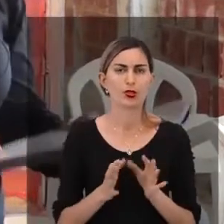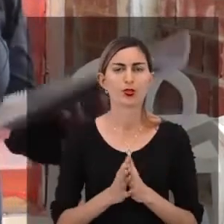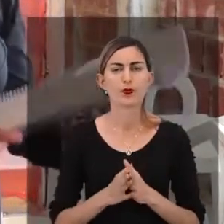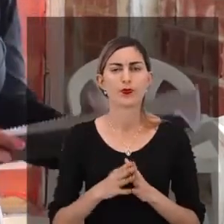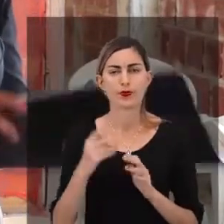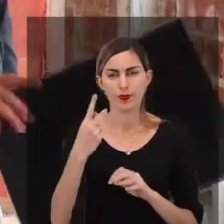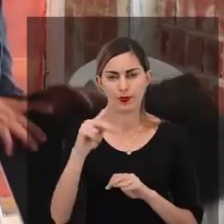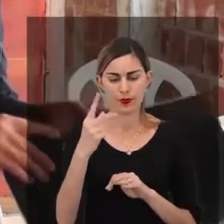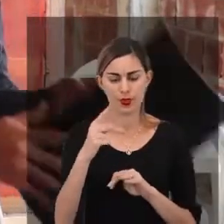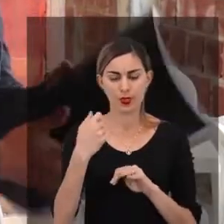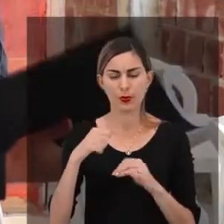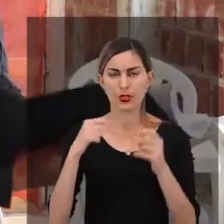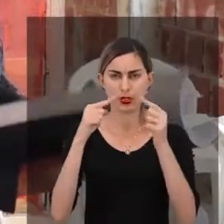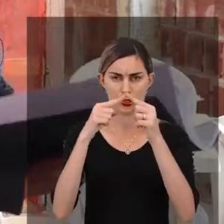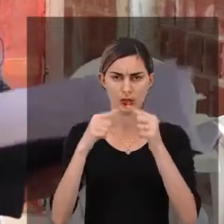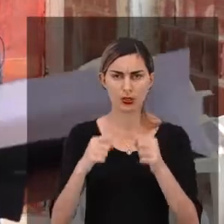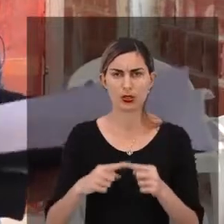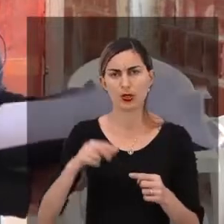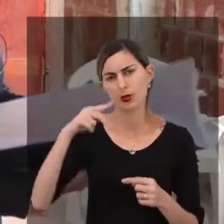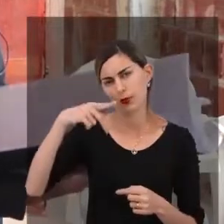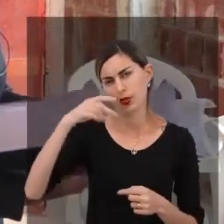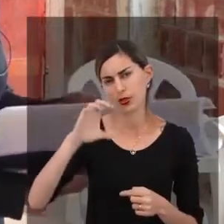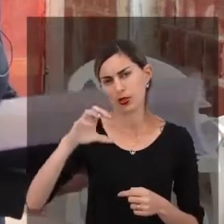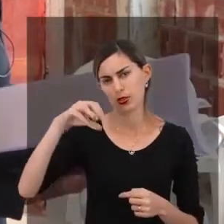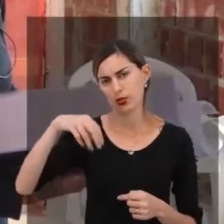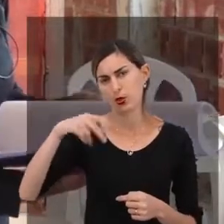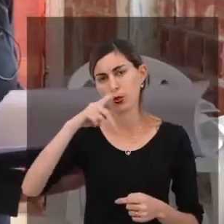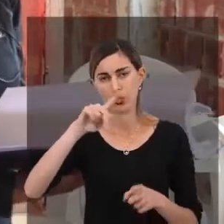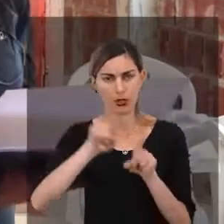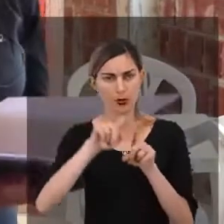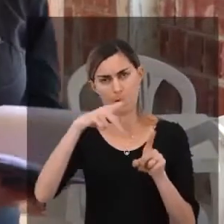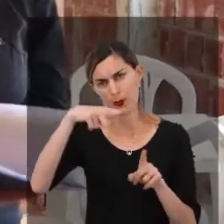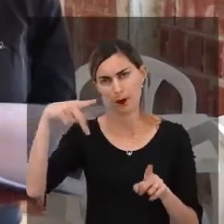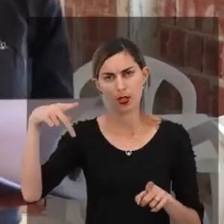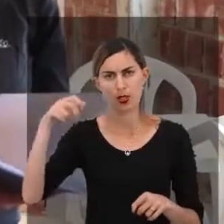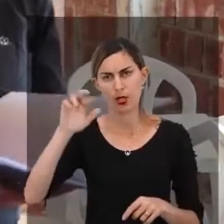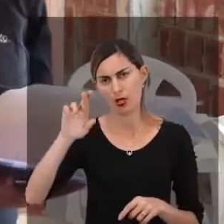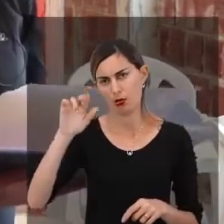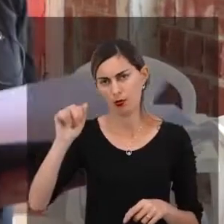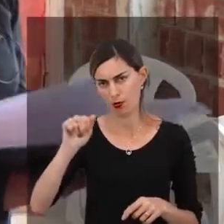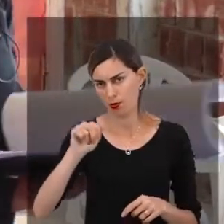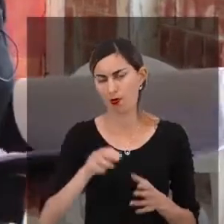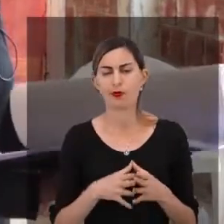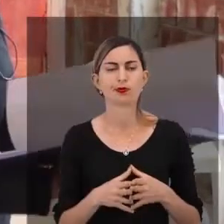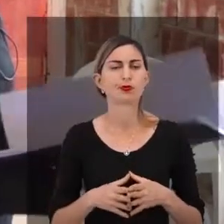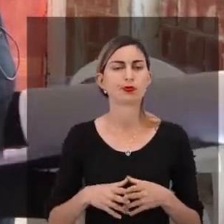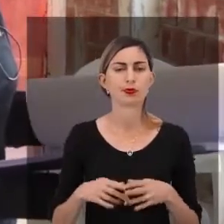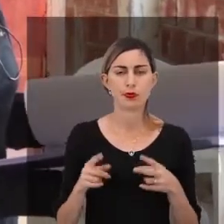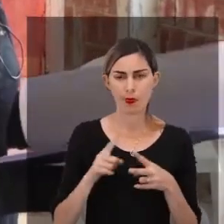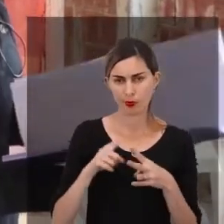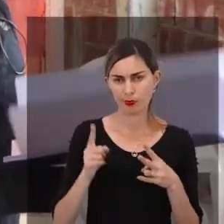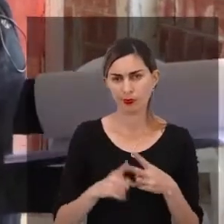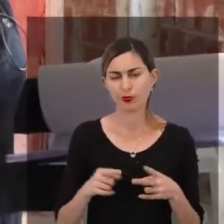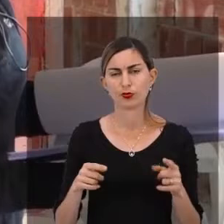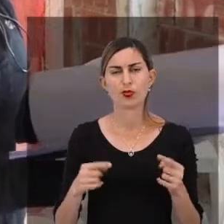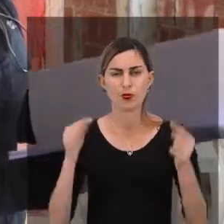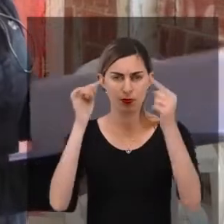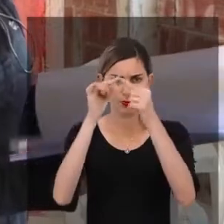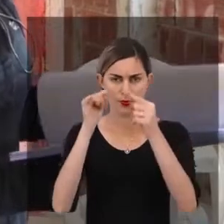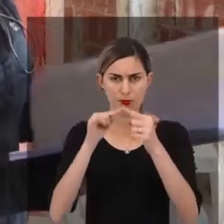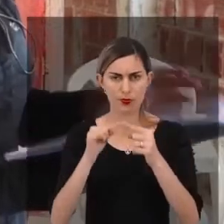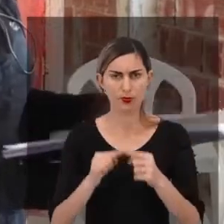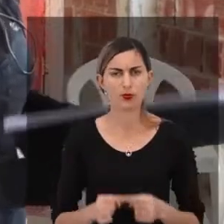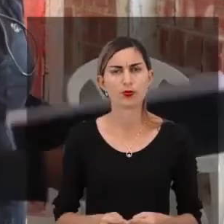ano. Certo? Aqui tem que estar alinhado com o PCMAT e com o PPRA, se tiver até 20 funcionários mais ou menos.